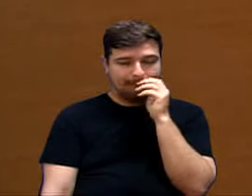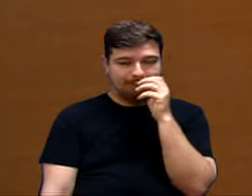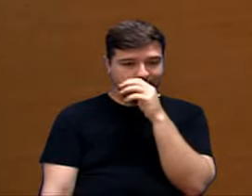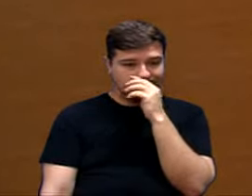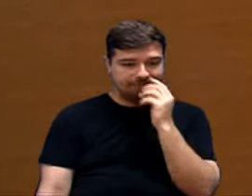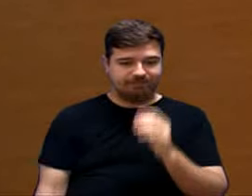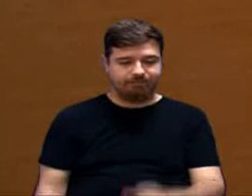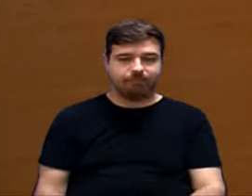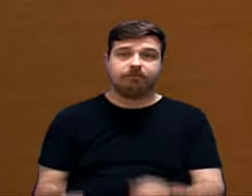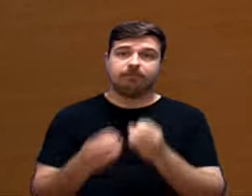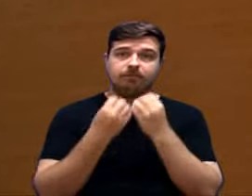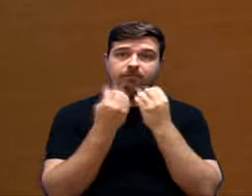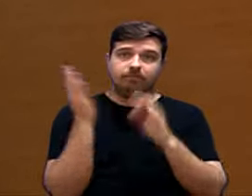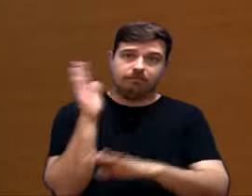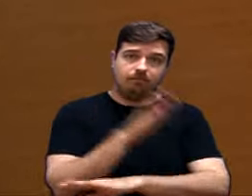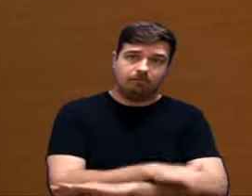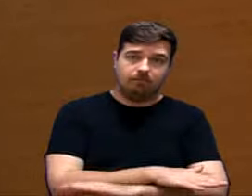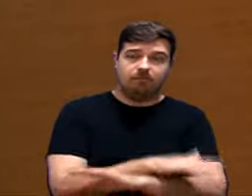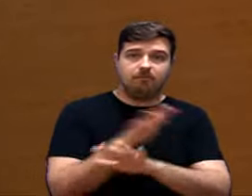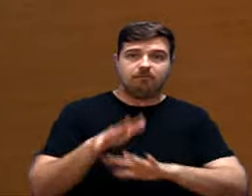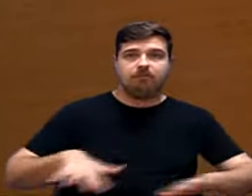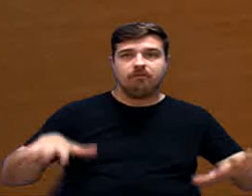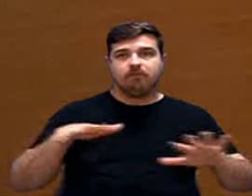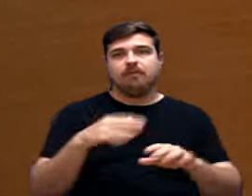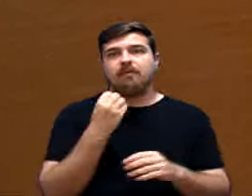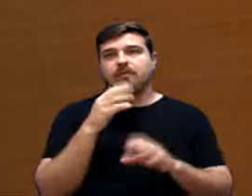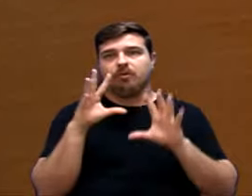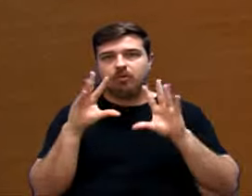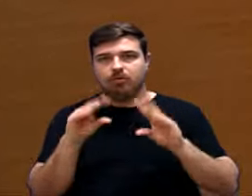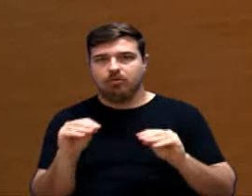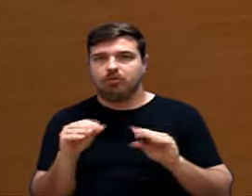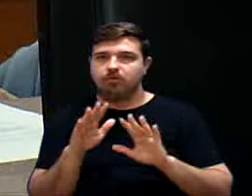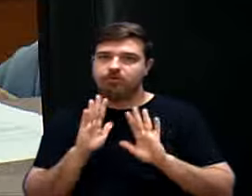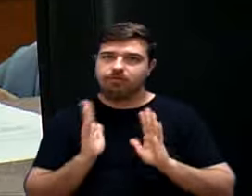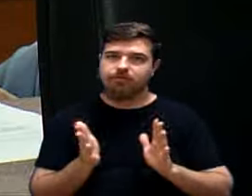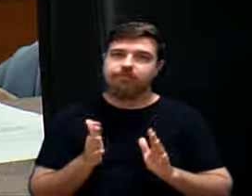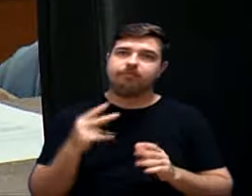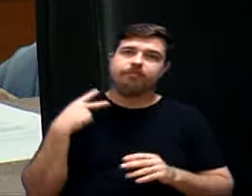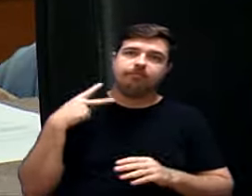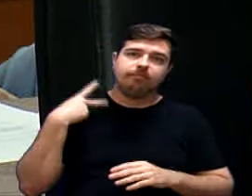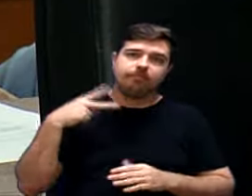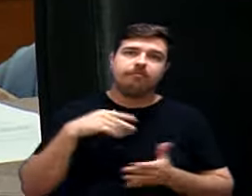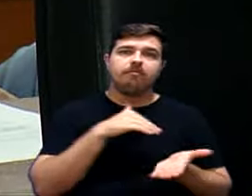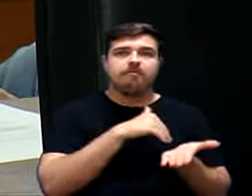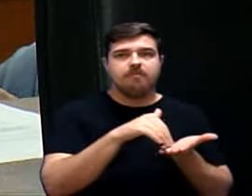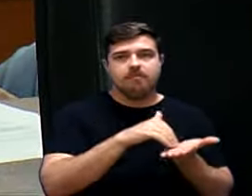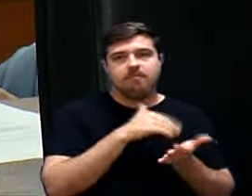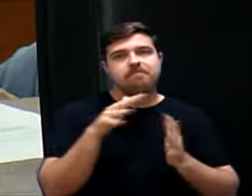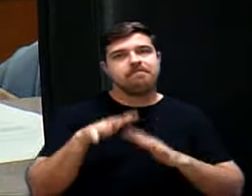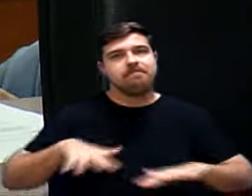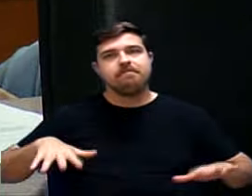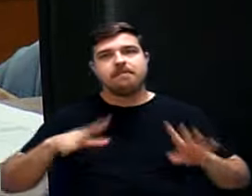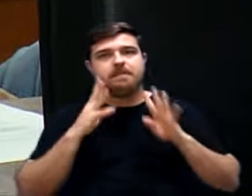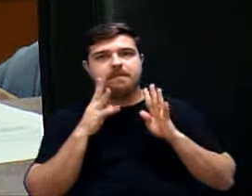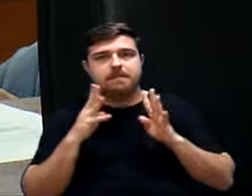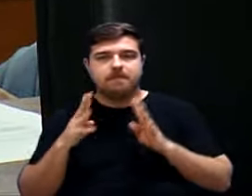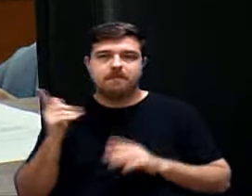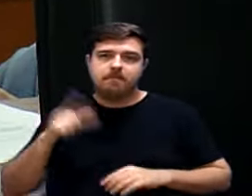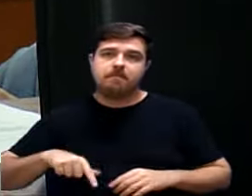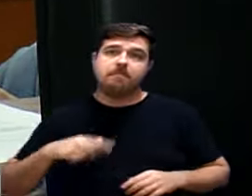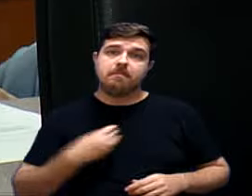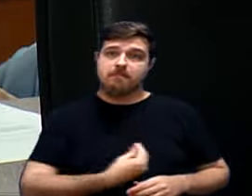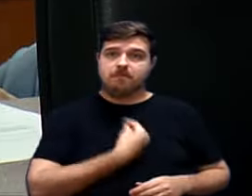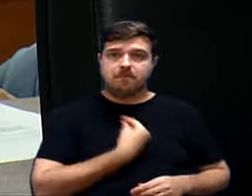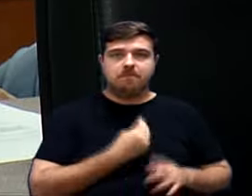pergunta Boa tarde Boa tarde a todos boa noite a todos e a todos secretários quem nos acompanham aqui os vereadores todos que vieram